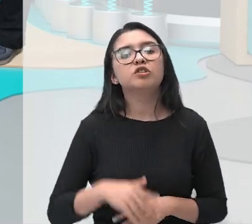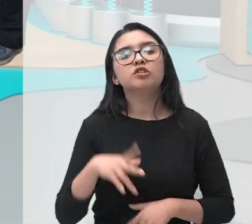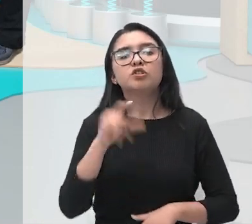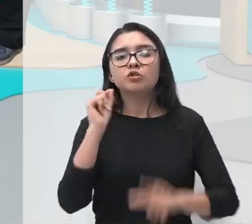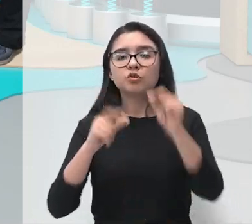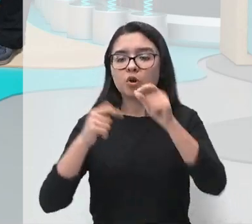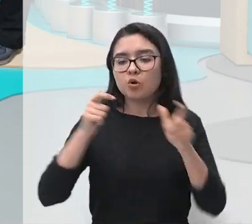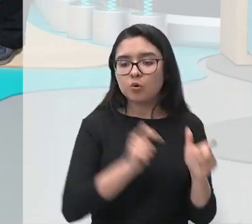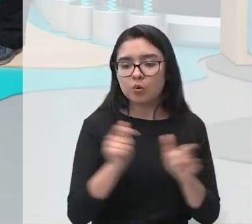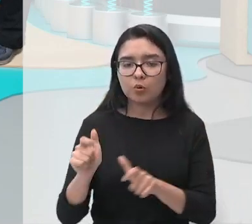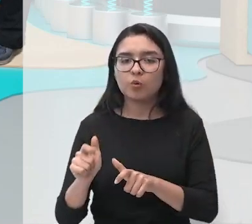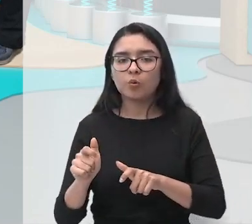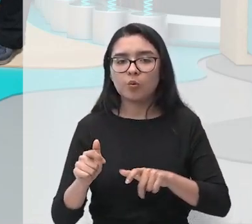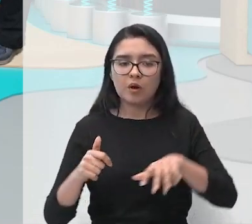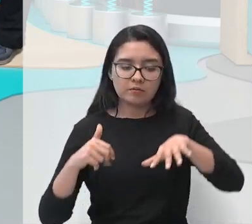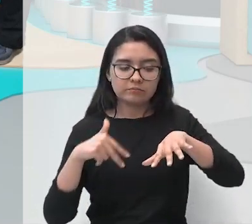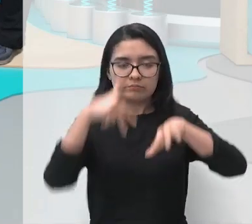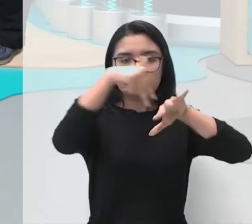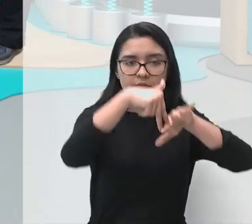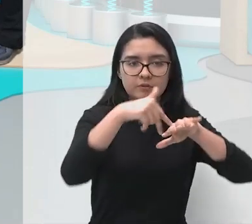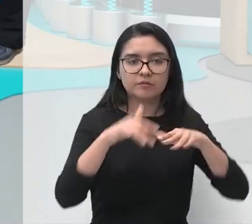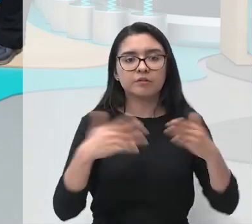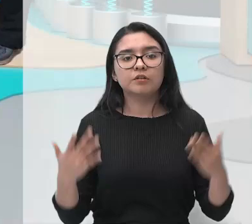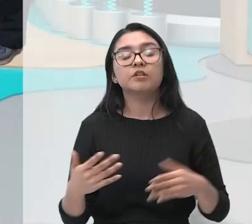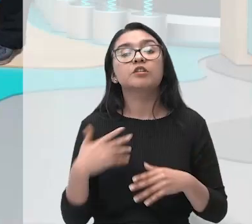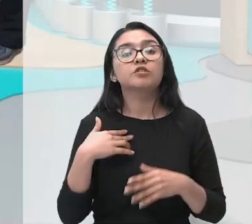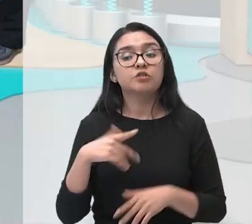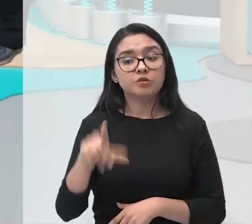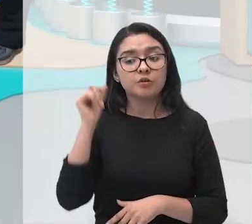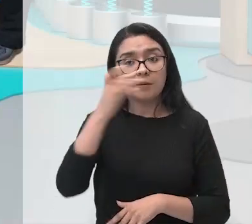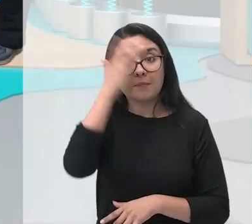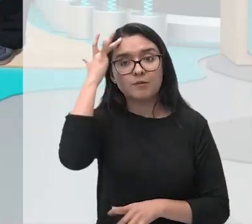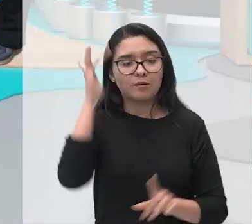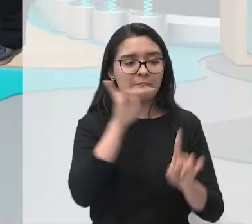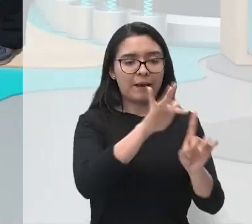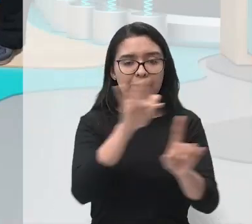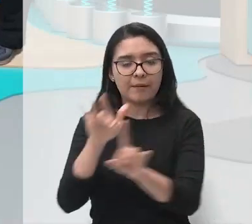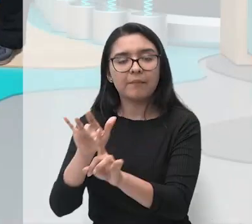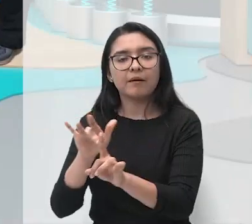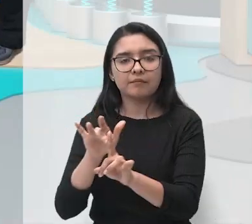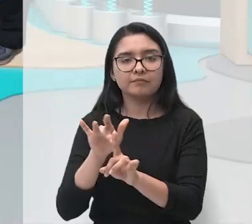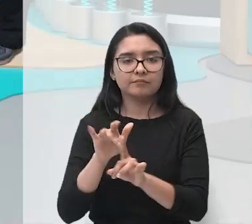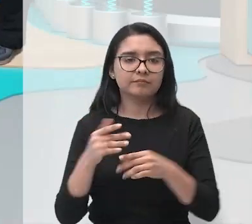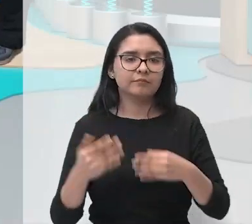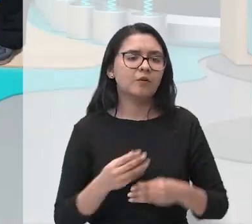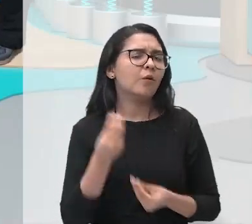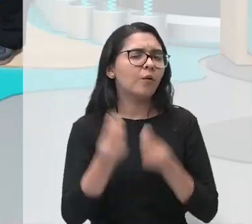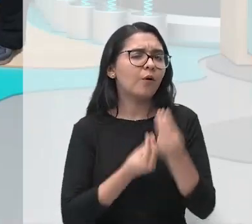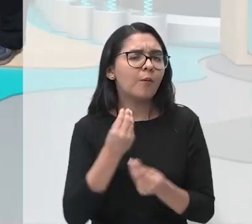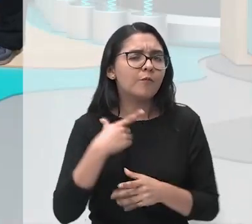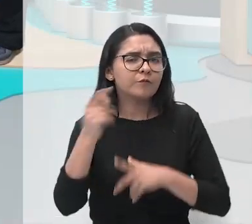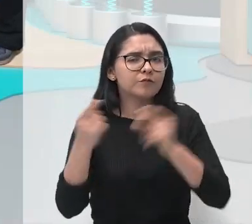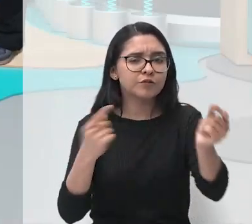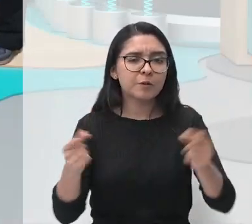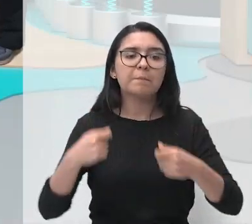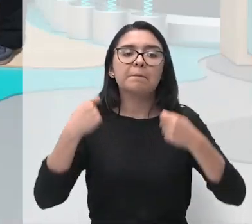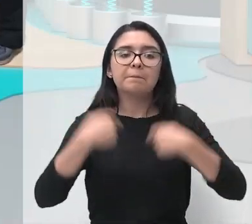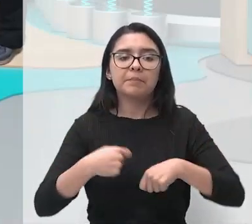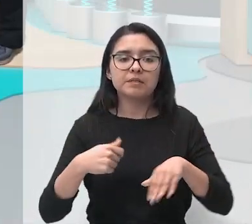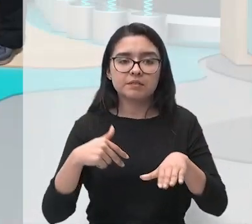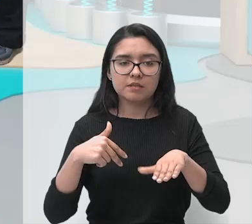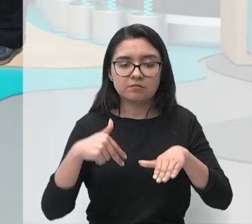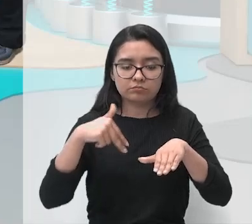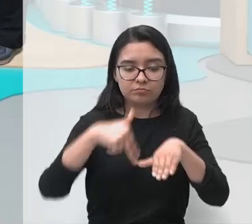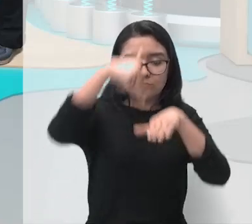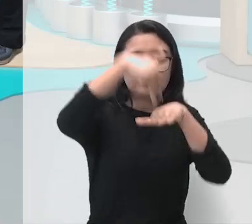escolhe ali, né, o pegador, a pessoa que vai perseguir os demais. E como é que você faz para fugir? Você tem que